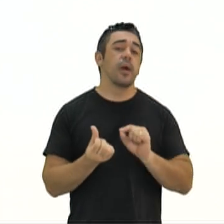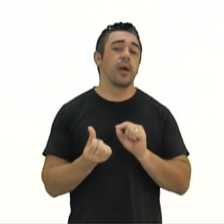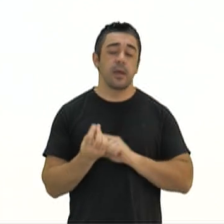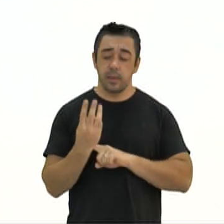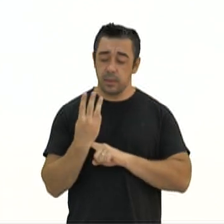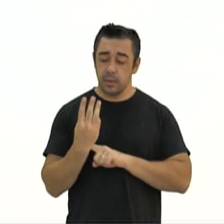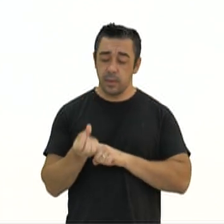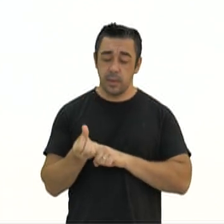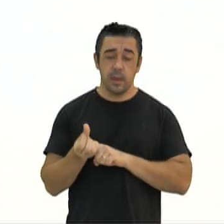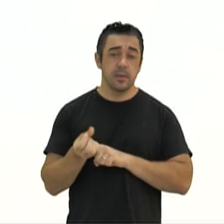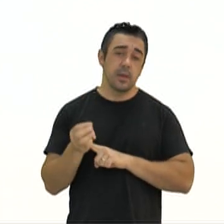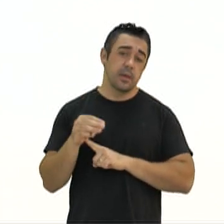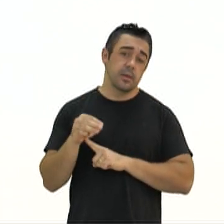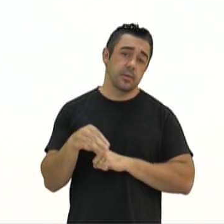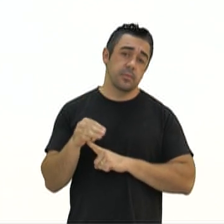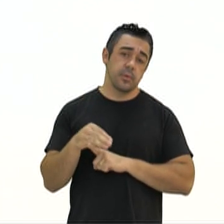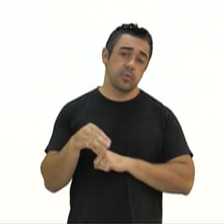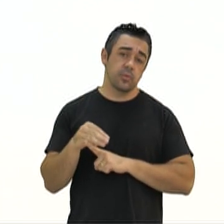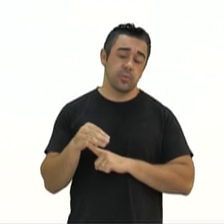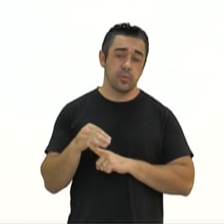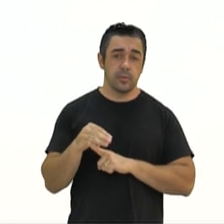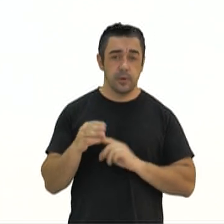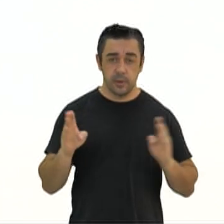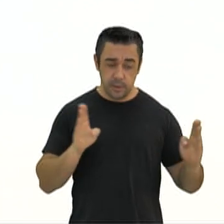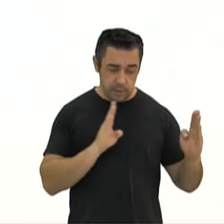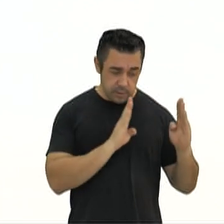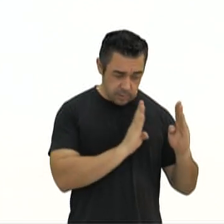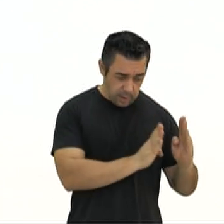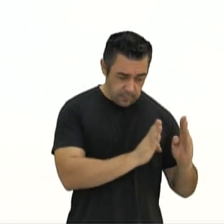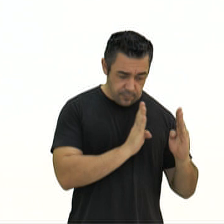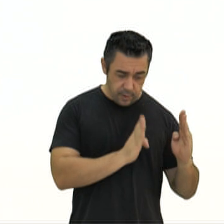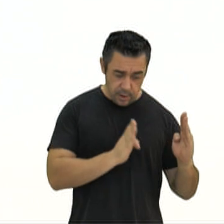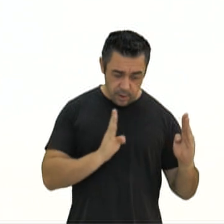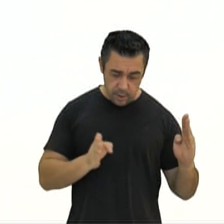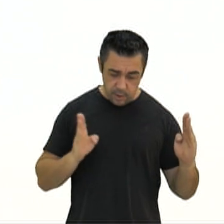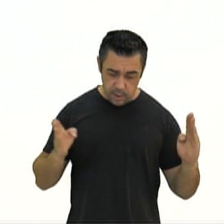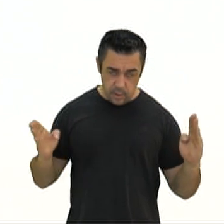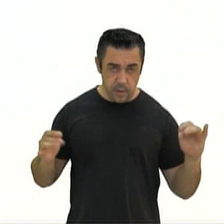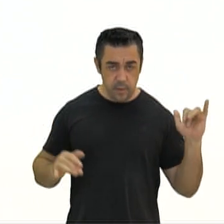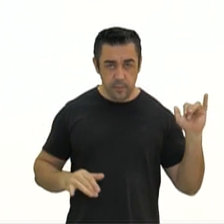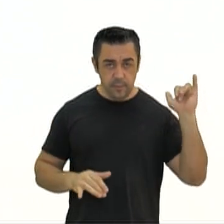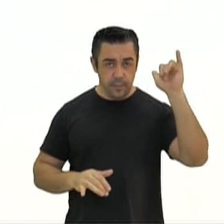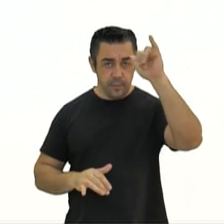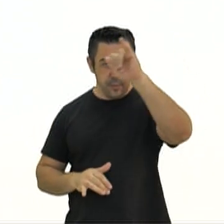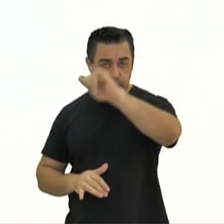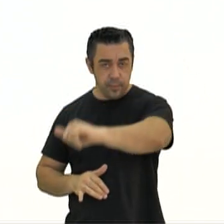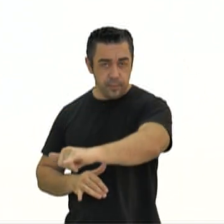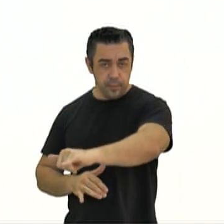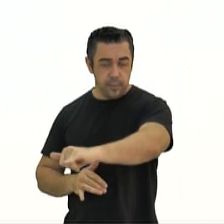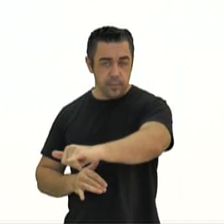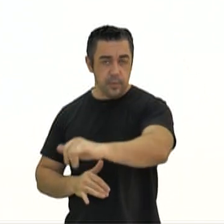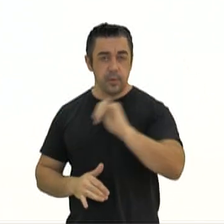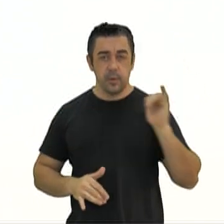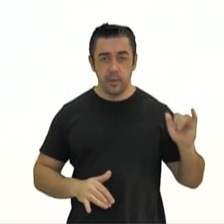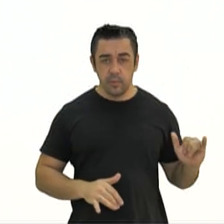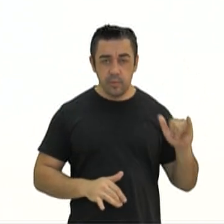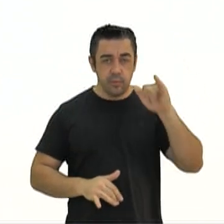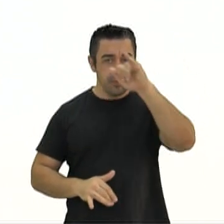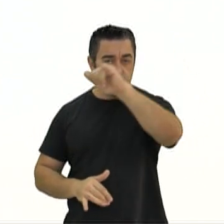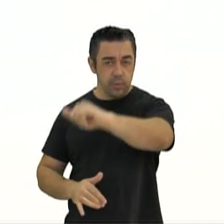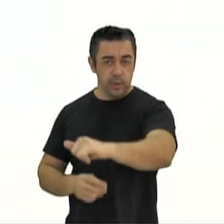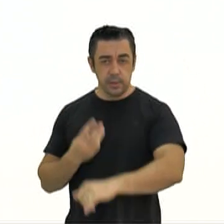isso significa? Significa que sai um voo a cada 36 minutos,